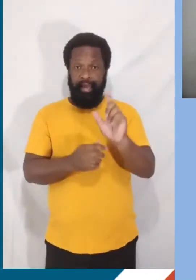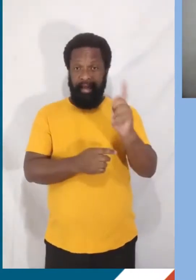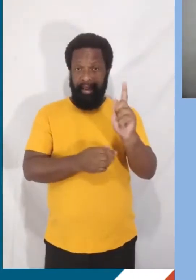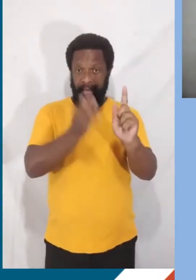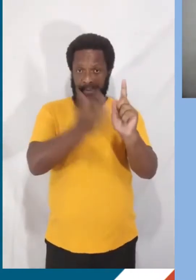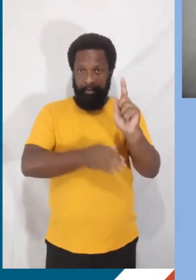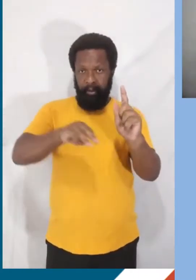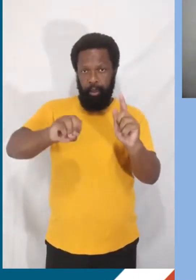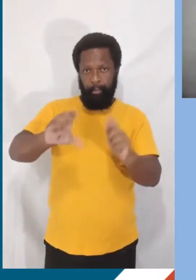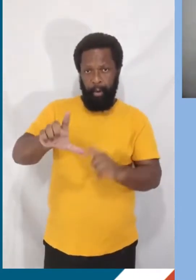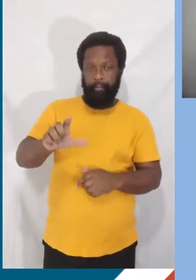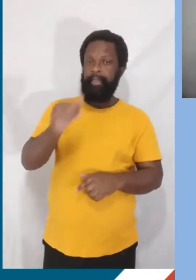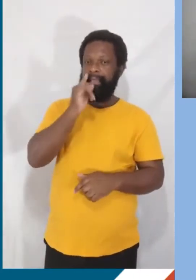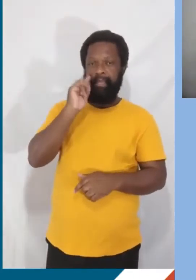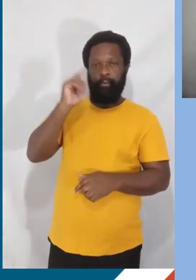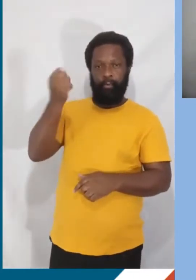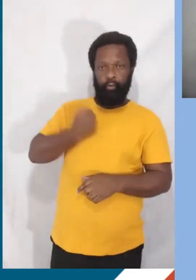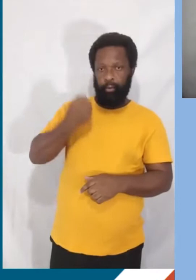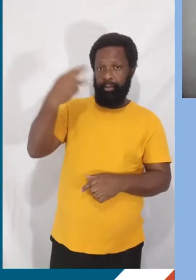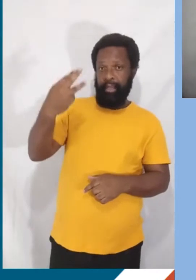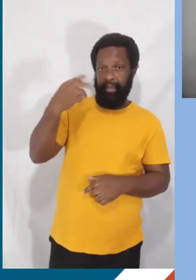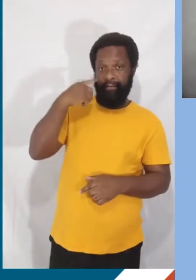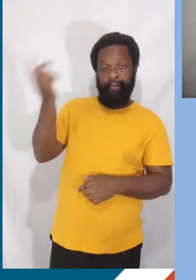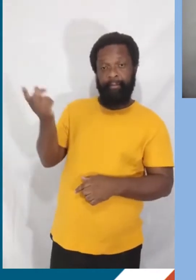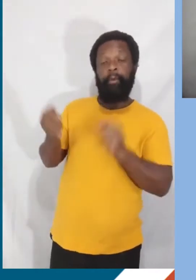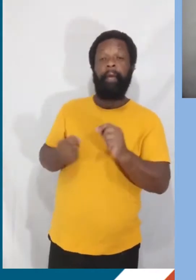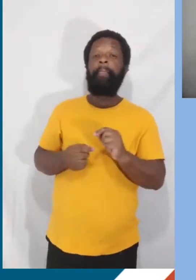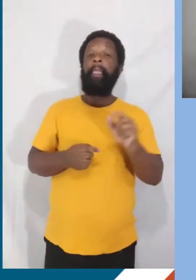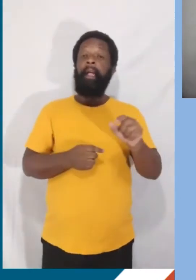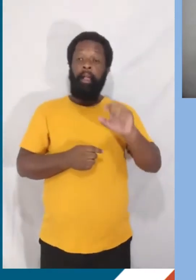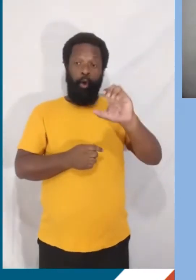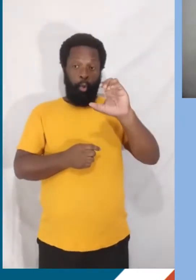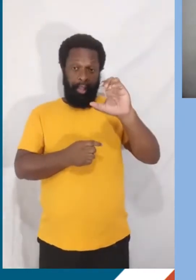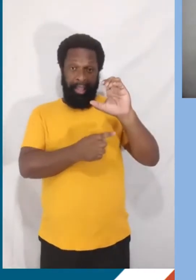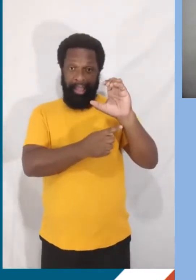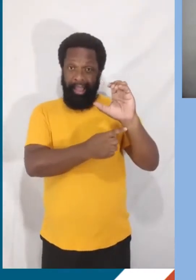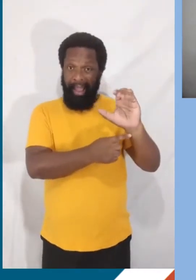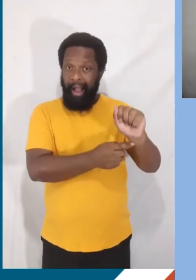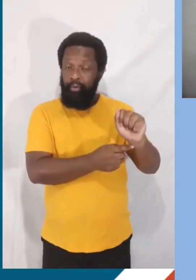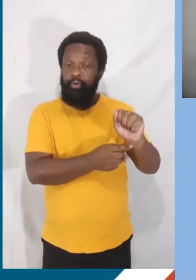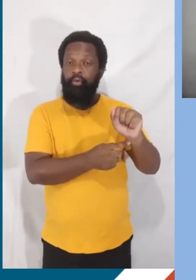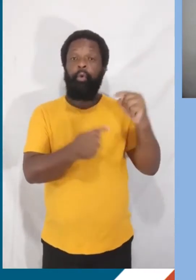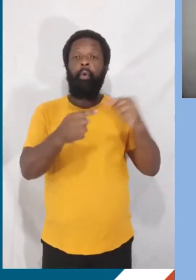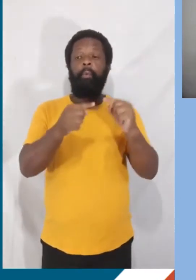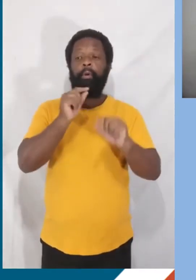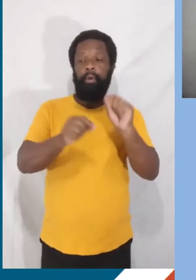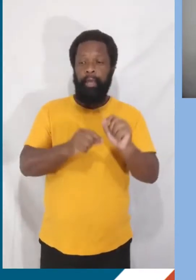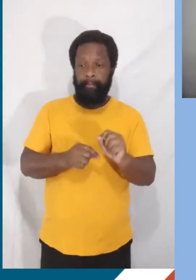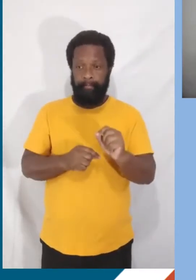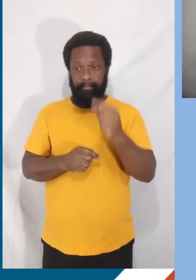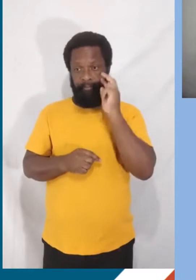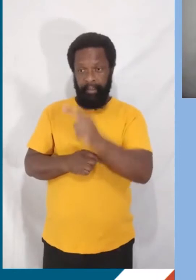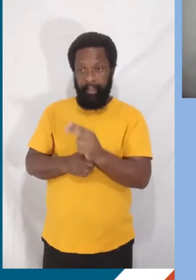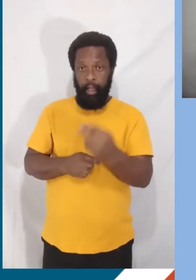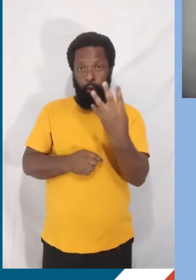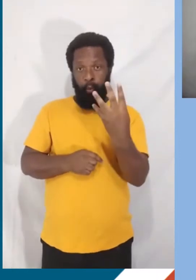vai discutir gramas por mol. Então, o exemplo 3 aqui a gente consegue ver que a massa molar do cálcio corresponde a 40 gramas por mol. E o que quer dizer